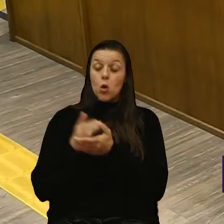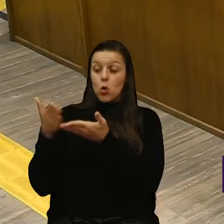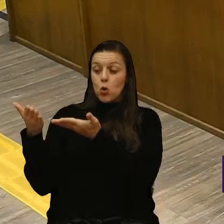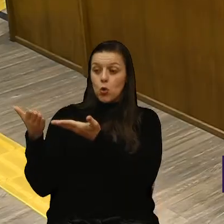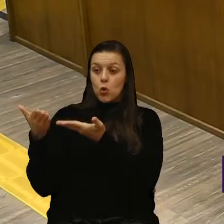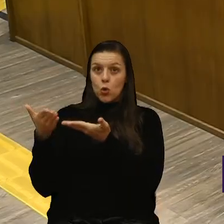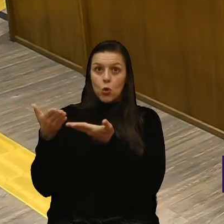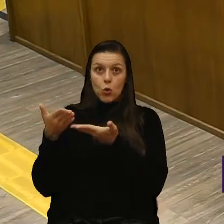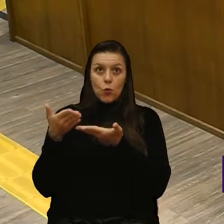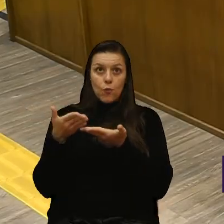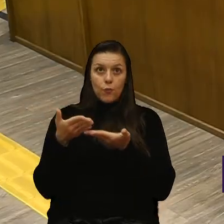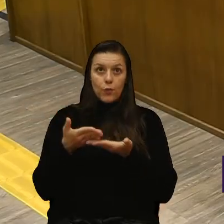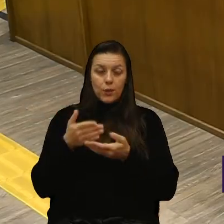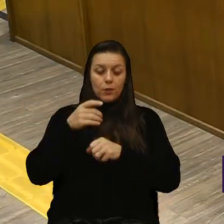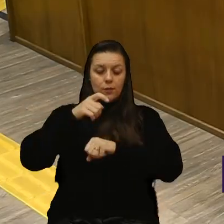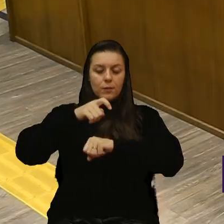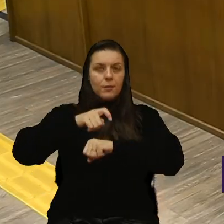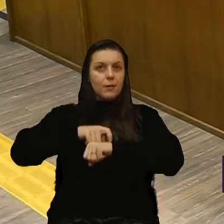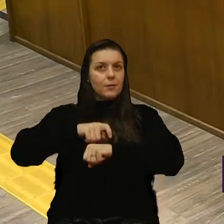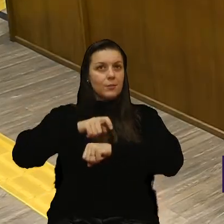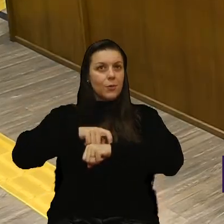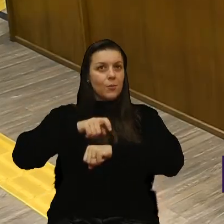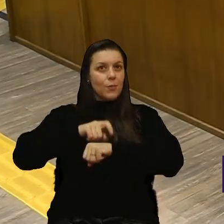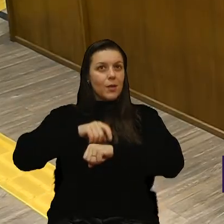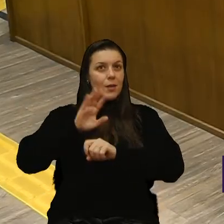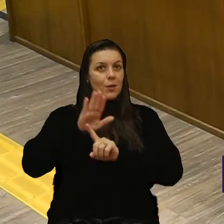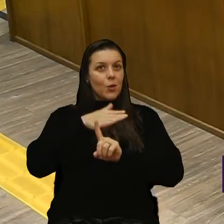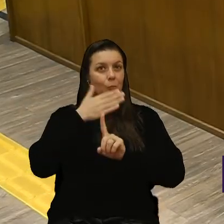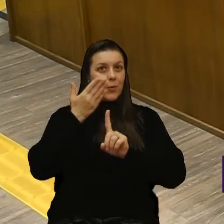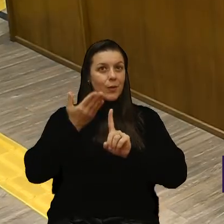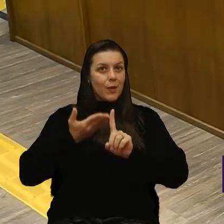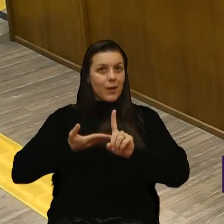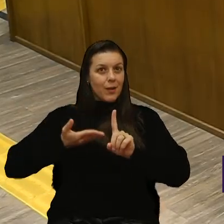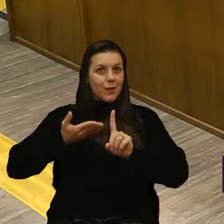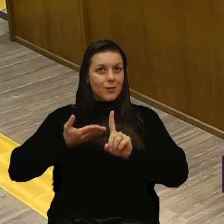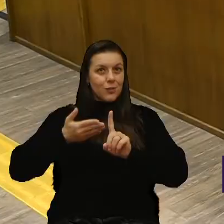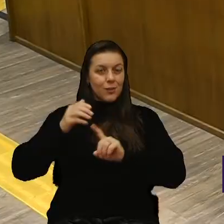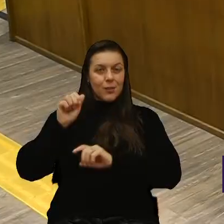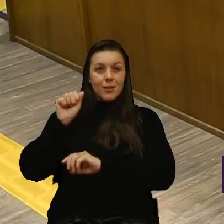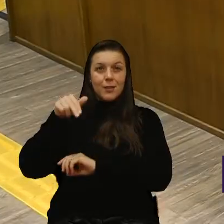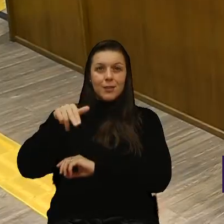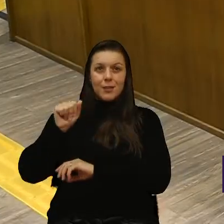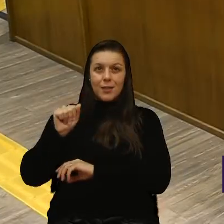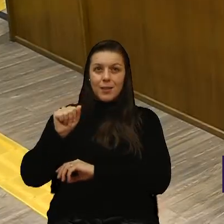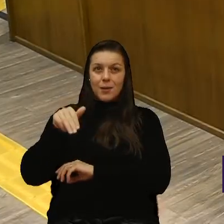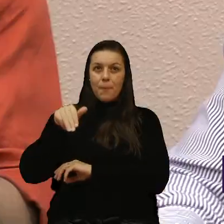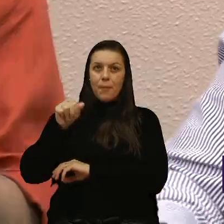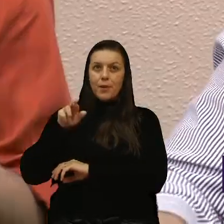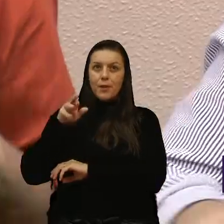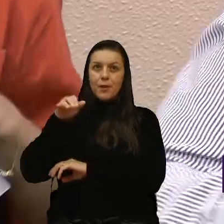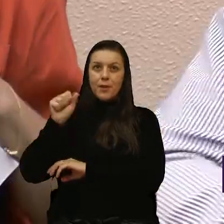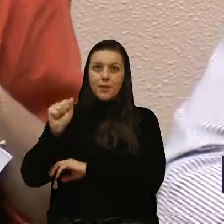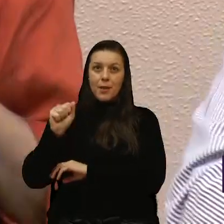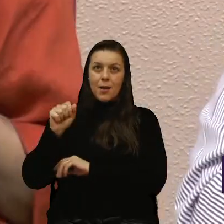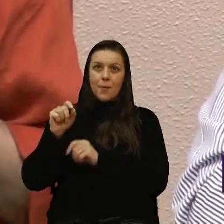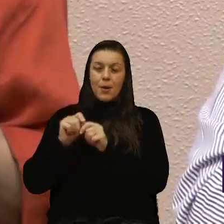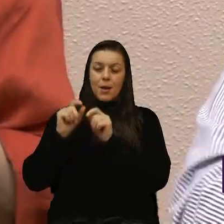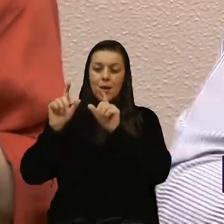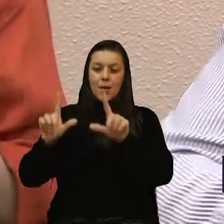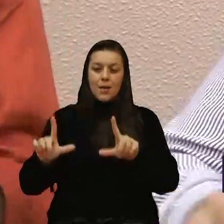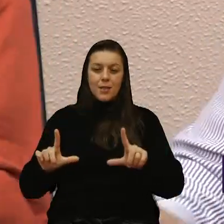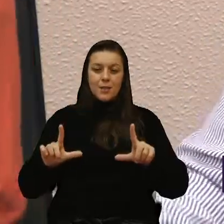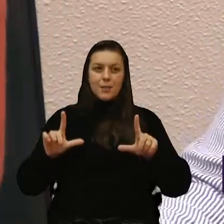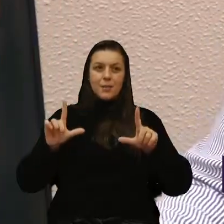Convido, nesse momento, a homenageada Ana Maria Paim Camardello para receber